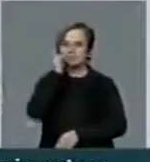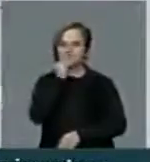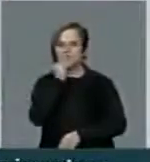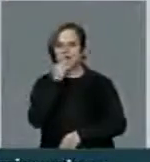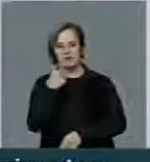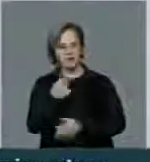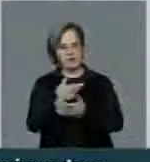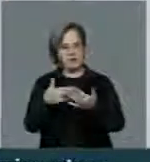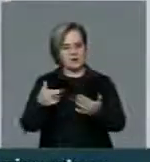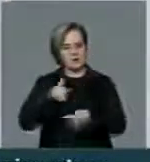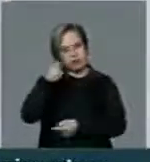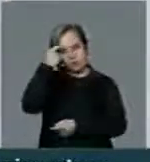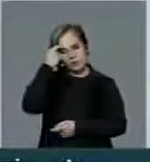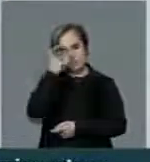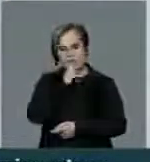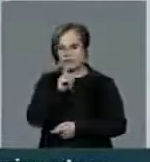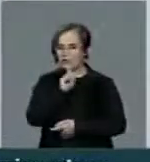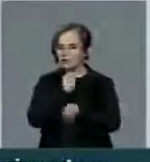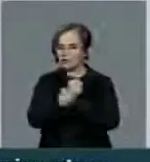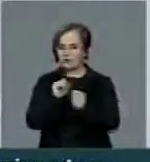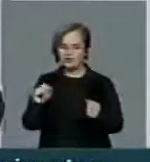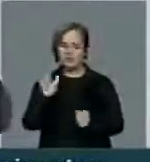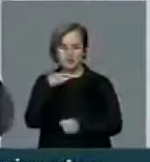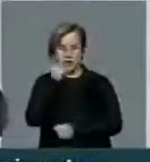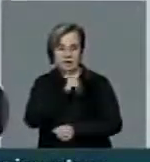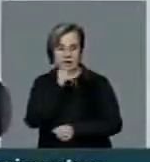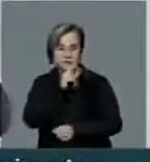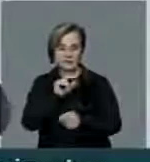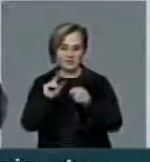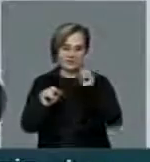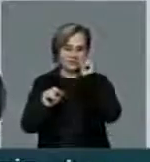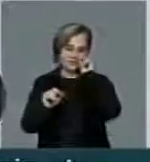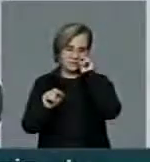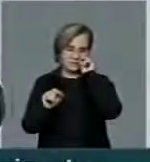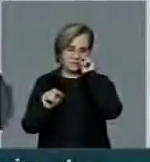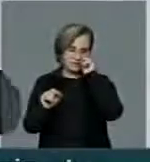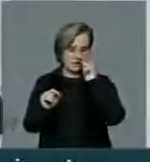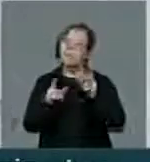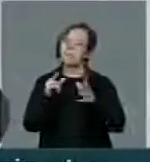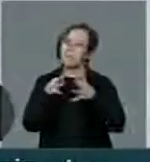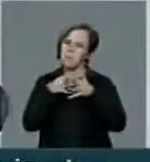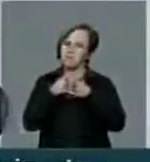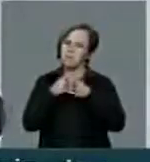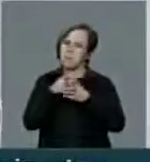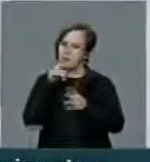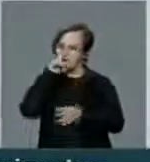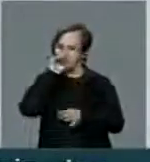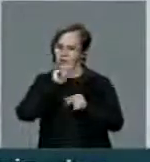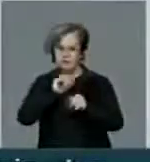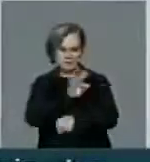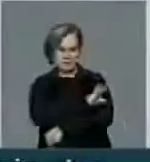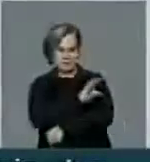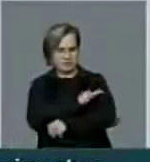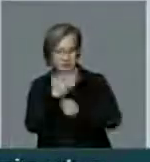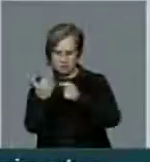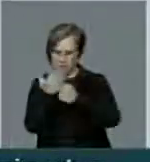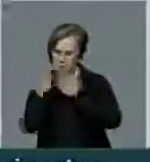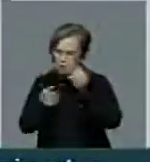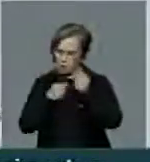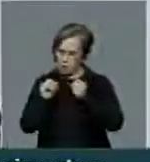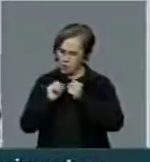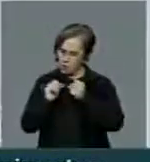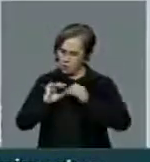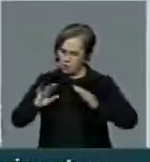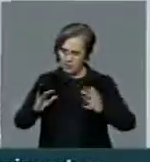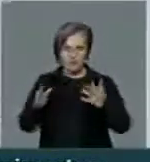eu imaginei que eu não fosse resolver, tá? Que é muito complicado. Os técnicos me mostrando como é que funciona.